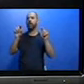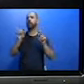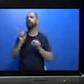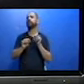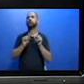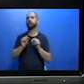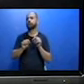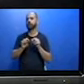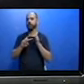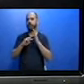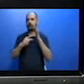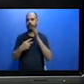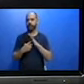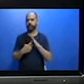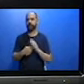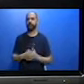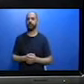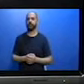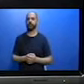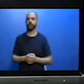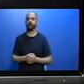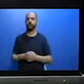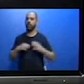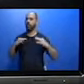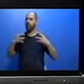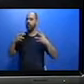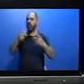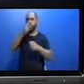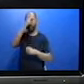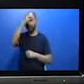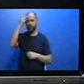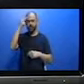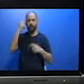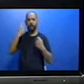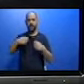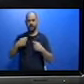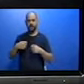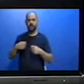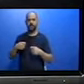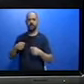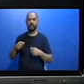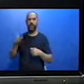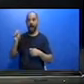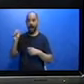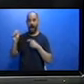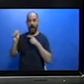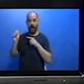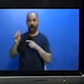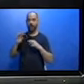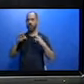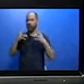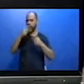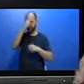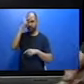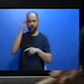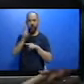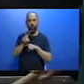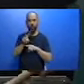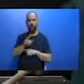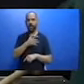as pessoas são um acordo entre todas as pessoas para que cuidem da sua saúde vivam por longos anos